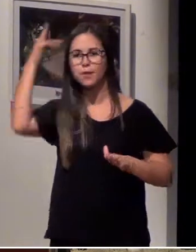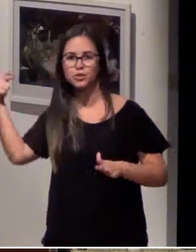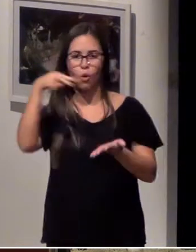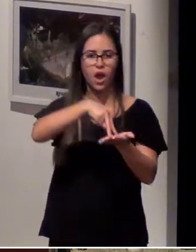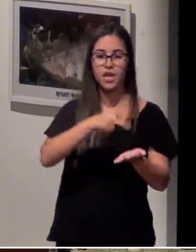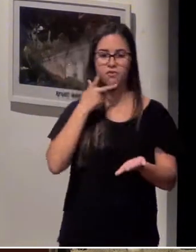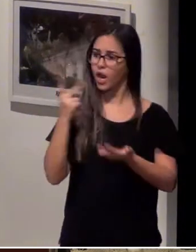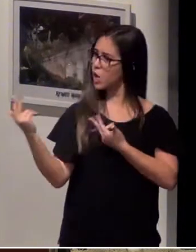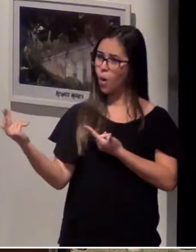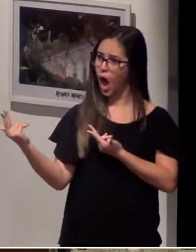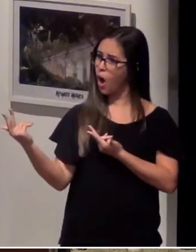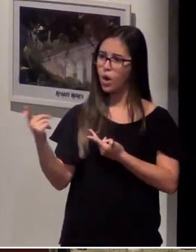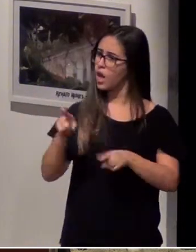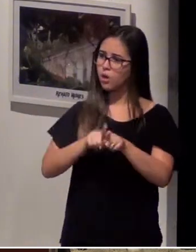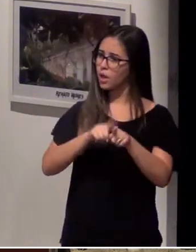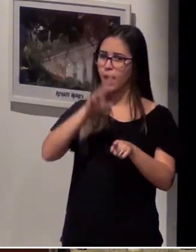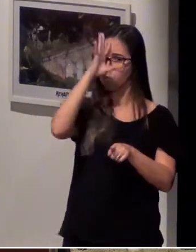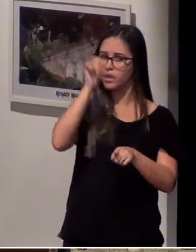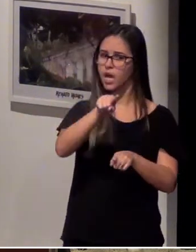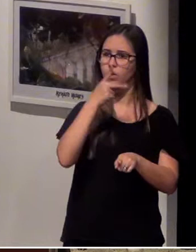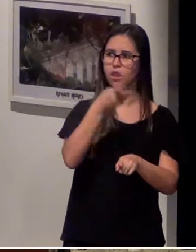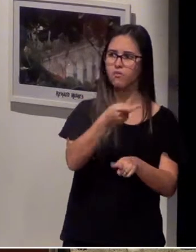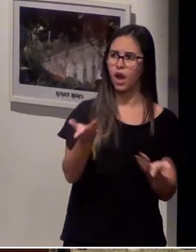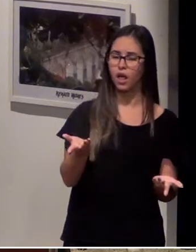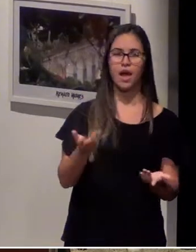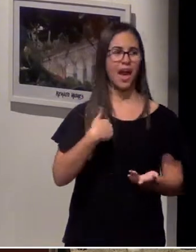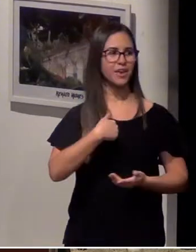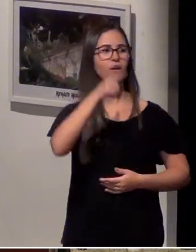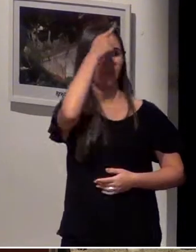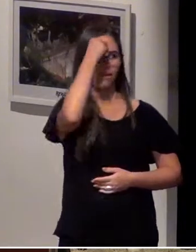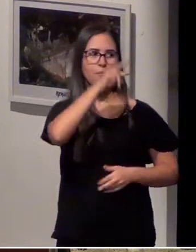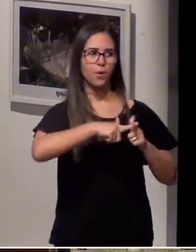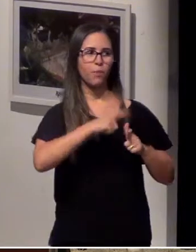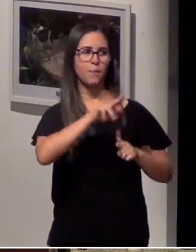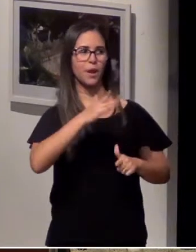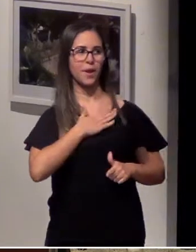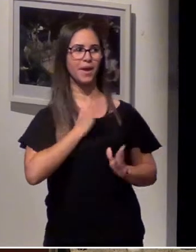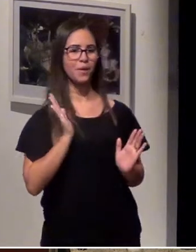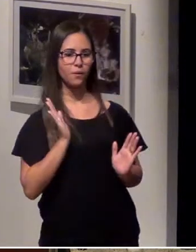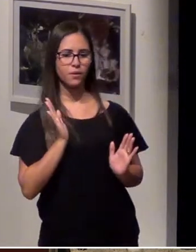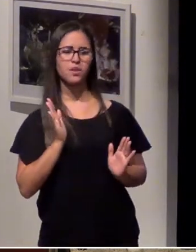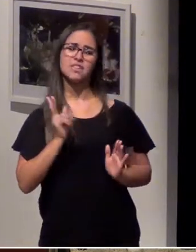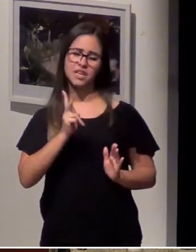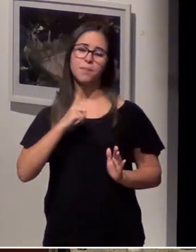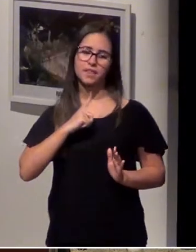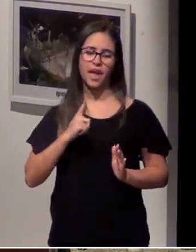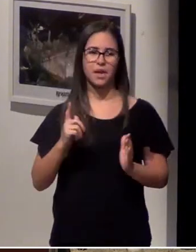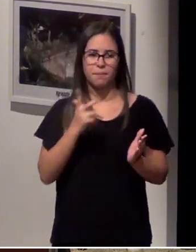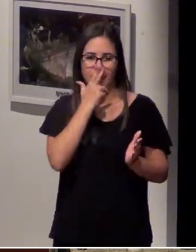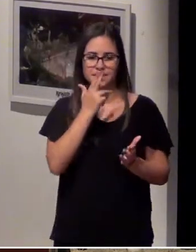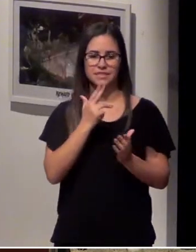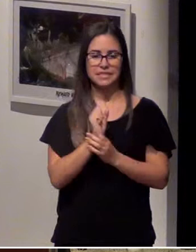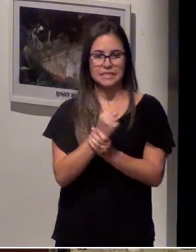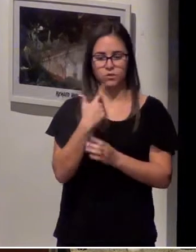outro professor surdo e me diz, não, eu também não entendo certas coisas que esse aluno fala. Ah, então o problema não é só meu. Sim, tem uma insegurança minha,